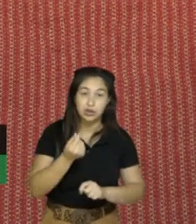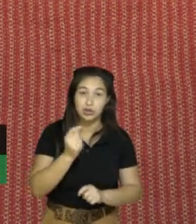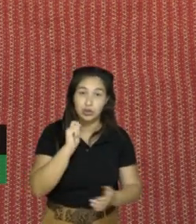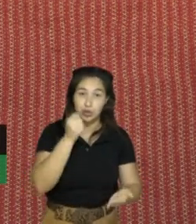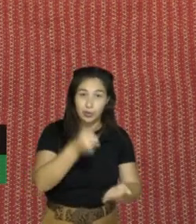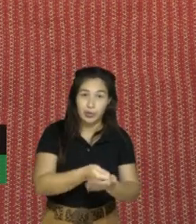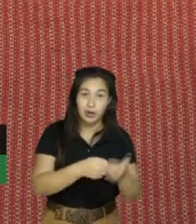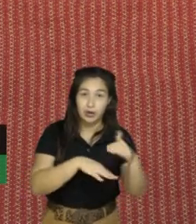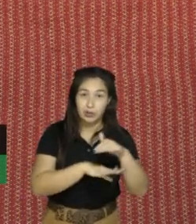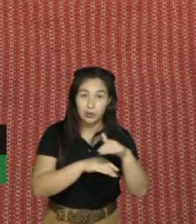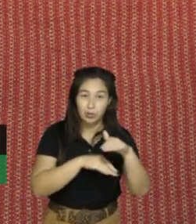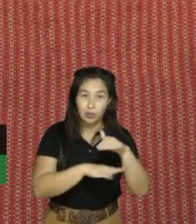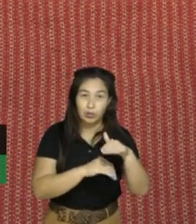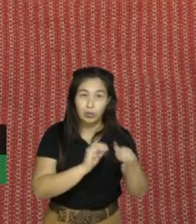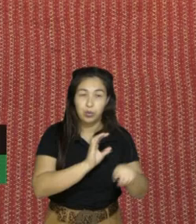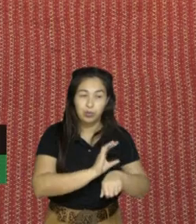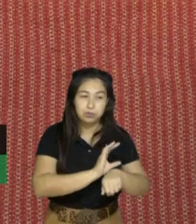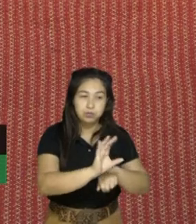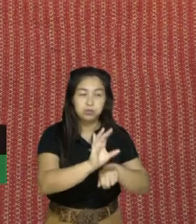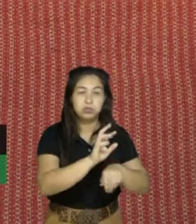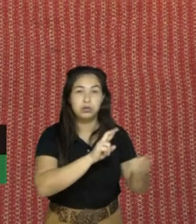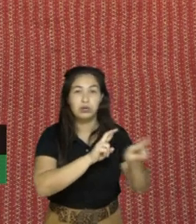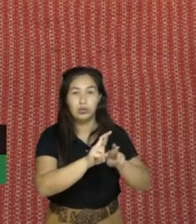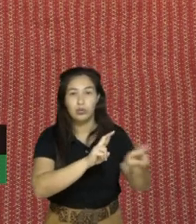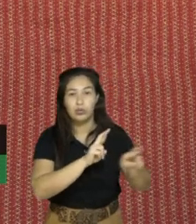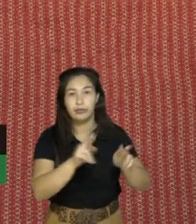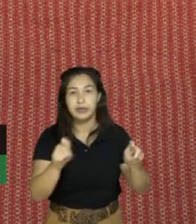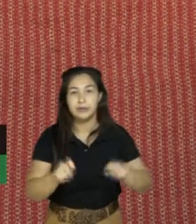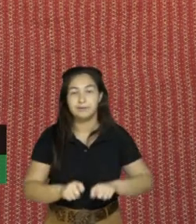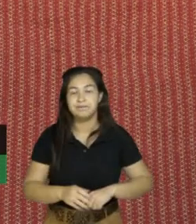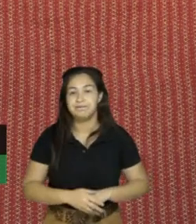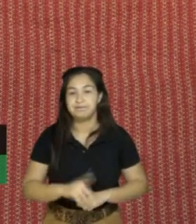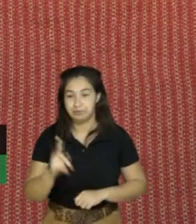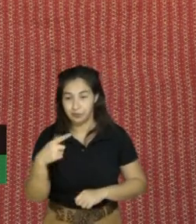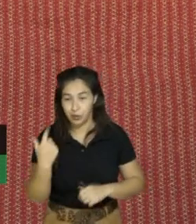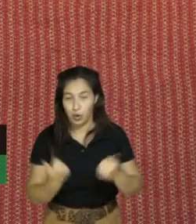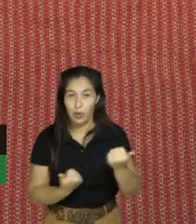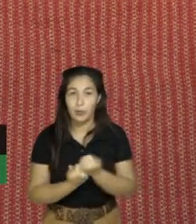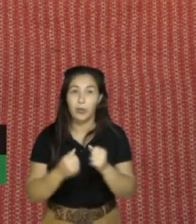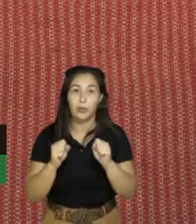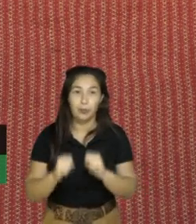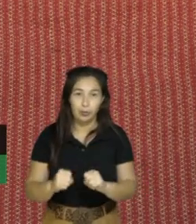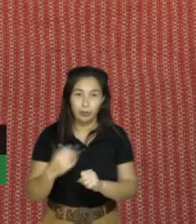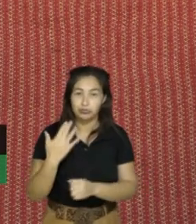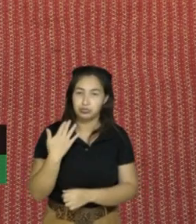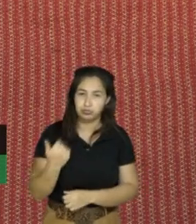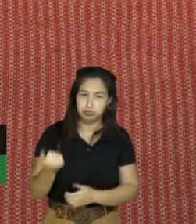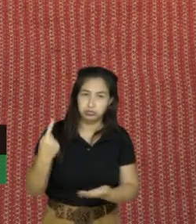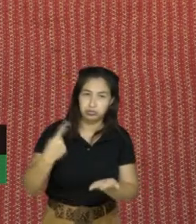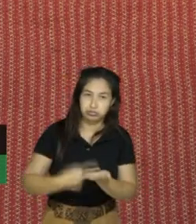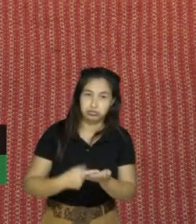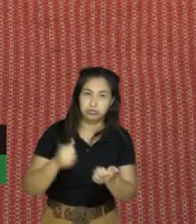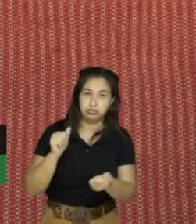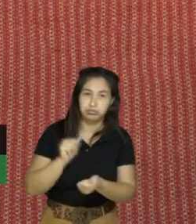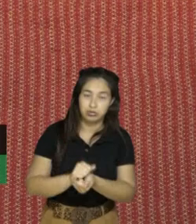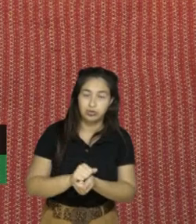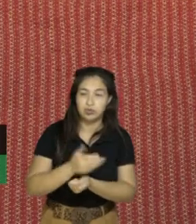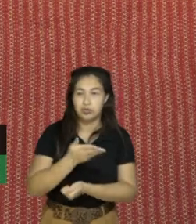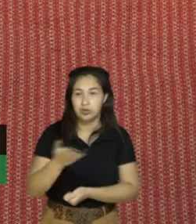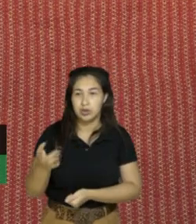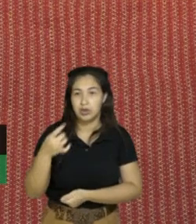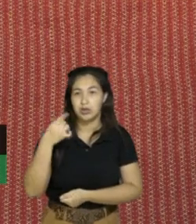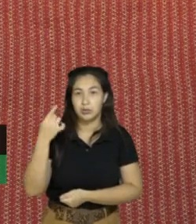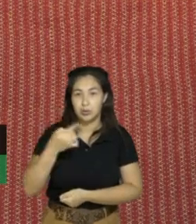investir diretamente na nossas estradas então tem o nosso apoio conto conosco que tenha certeza que fazer mais deputados aí também